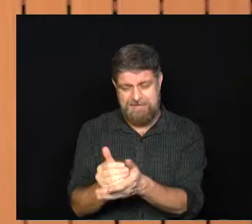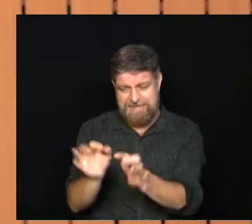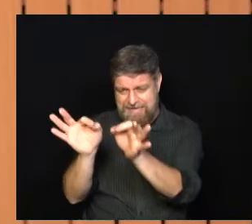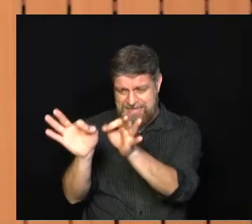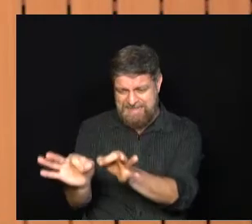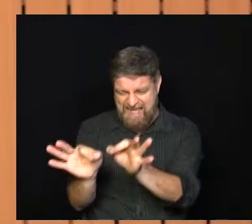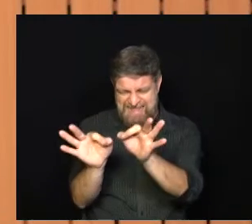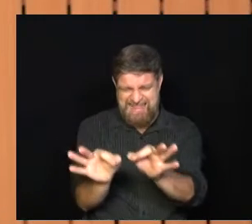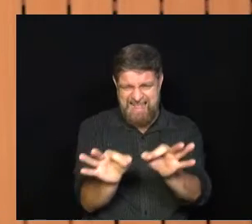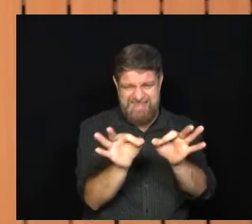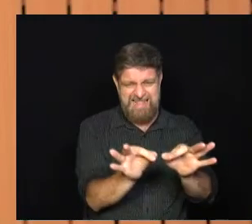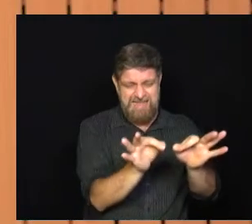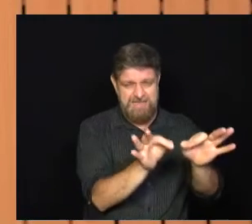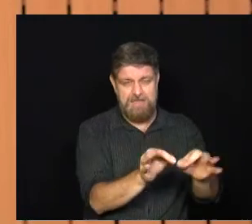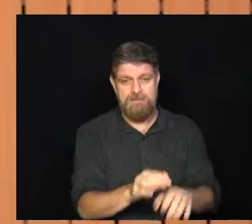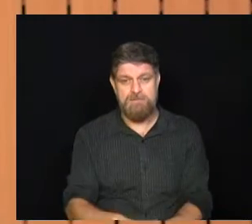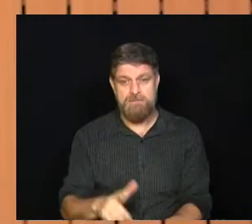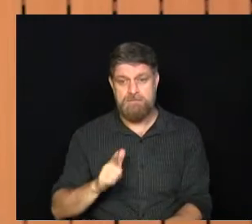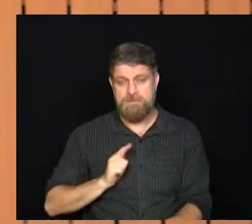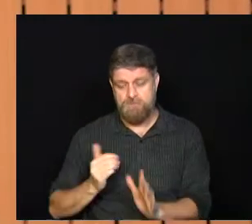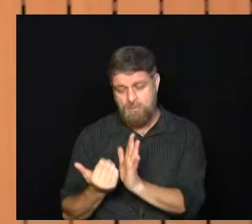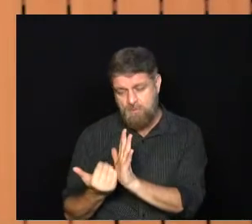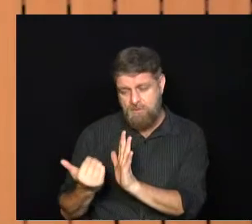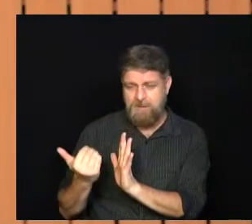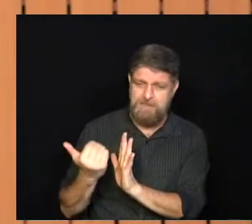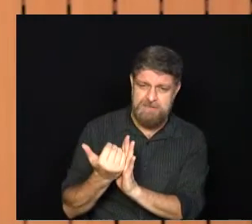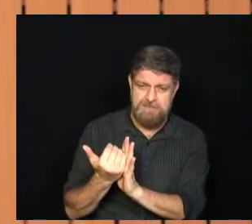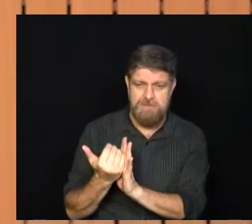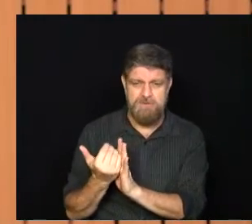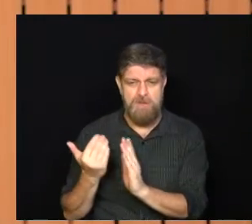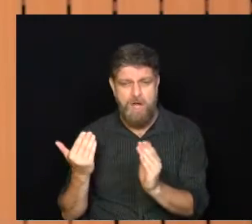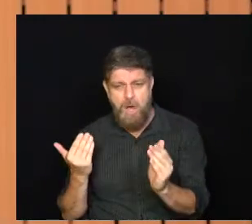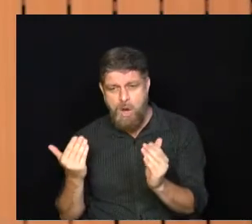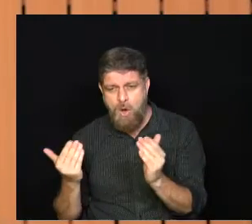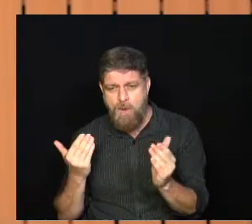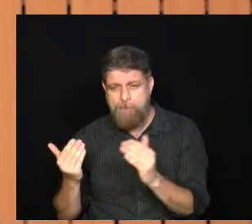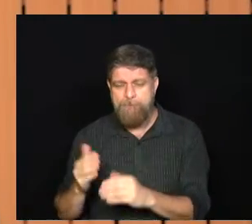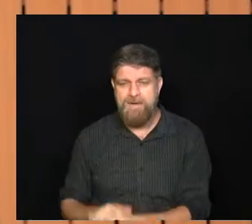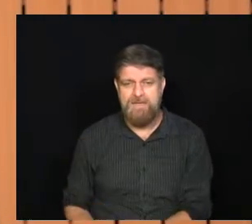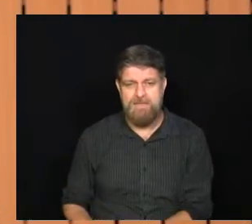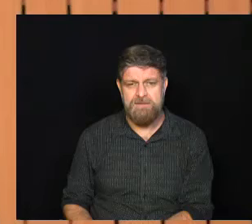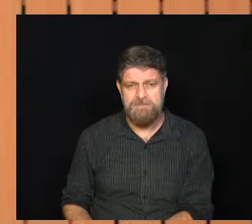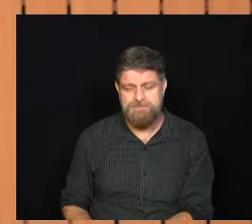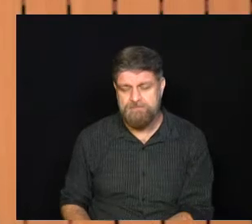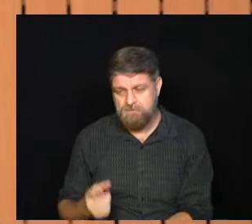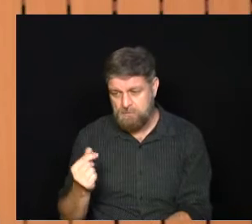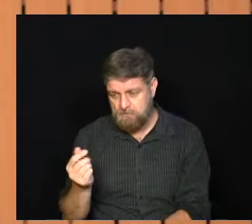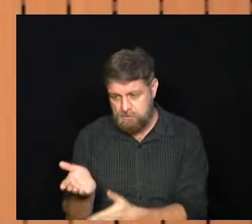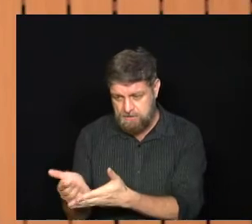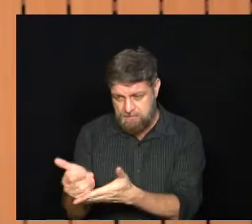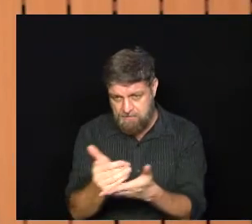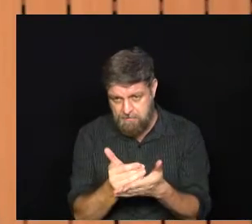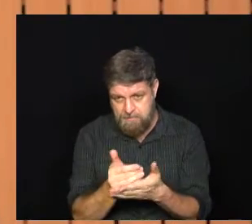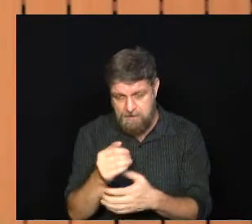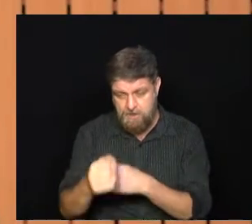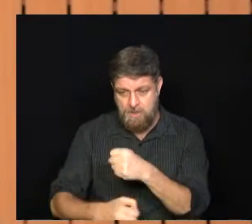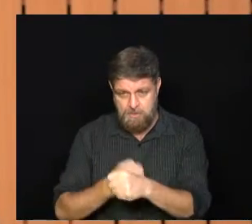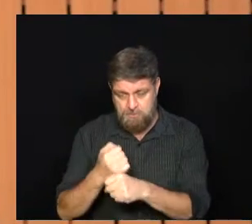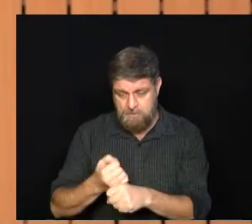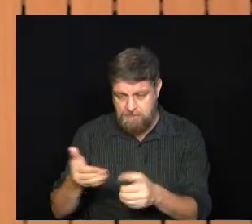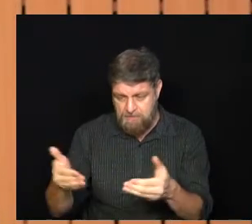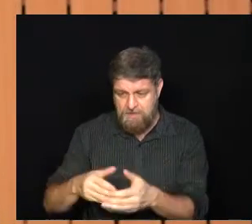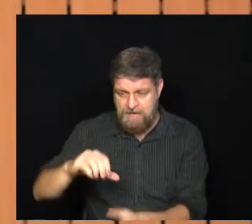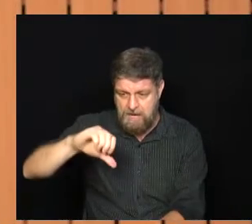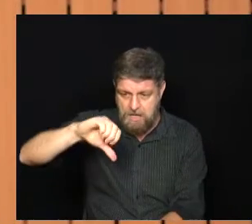bem corretas, com um crescimento em relação, uma previsão de crescimento das receitas em relação a esse ano de